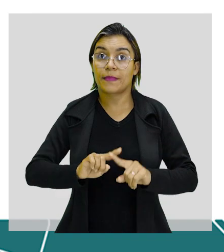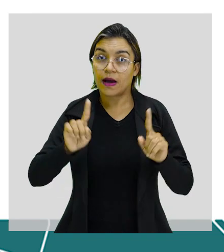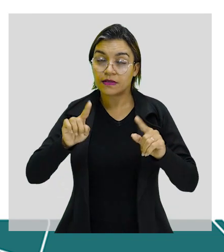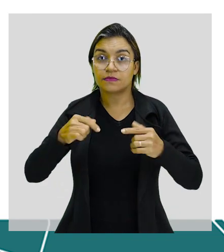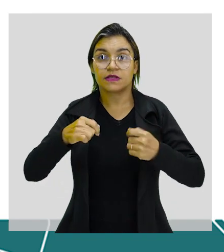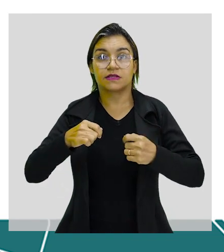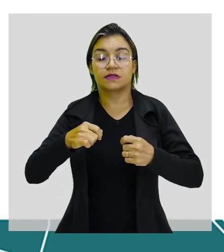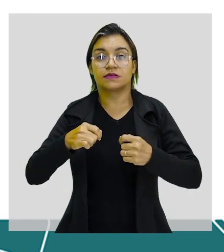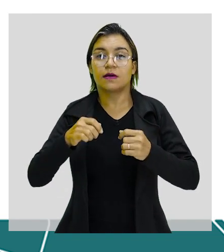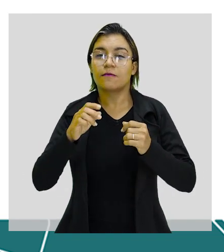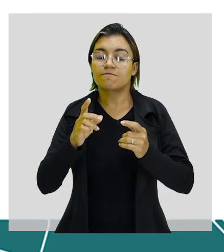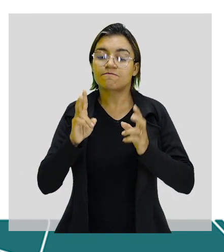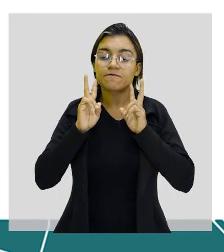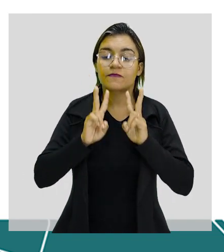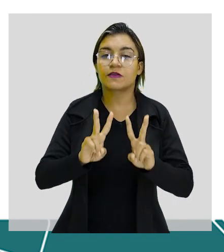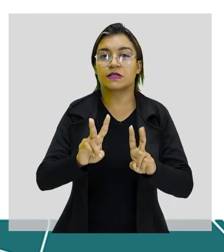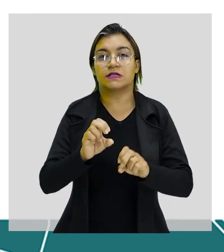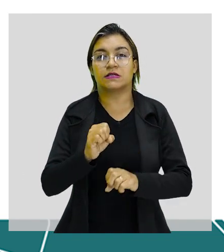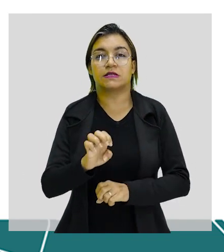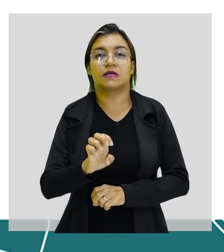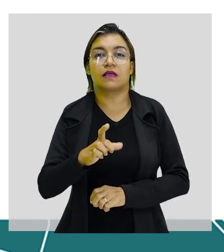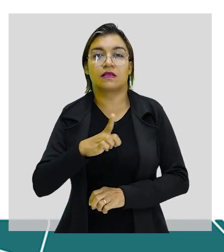outras